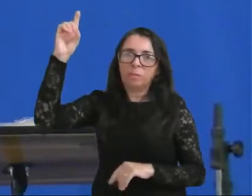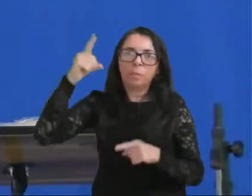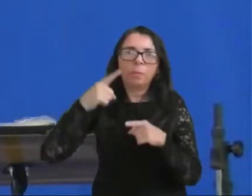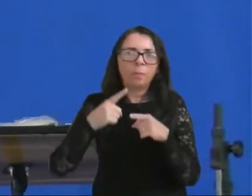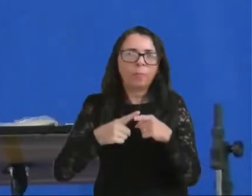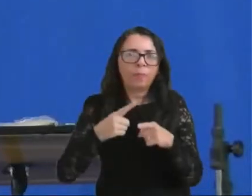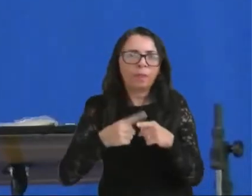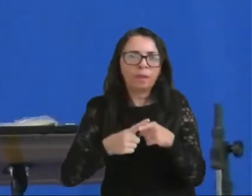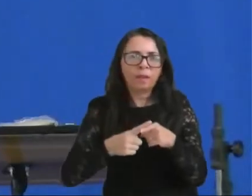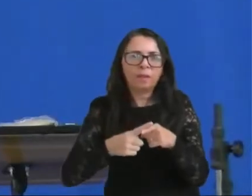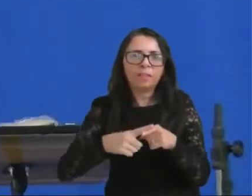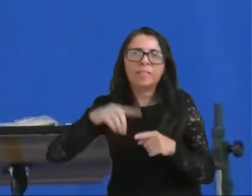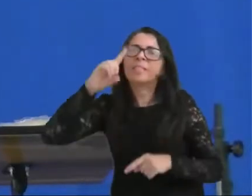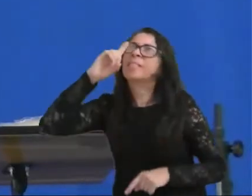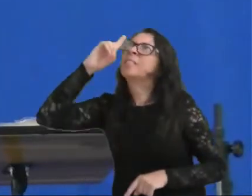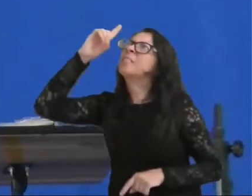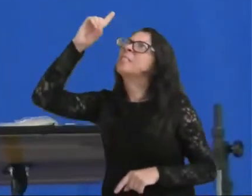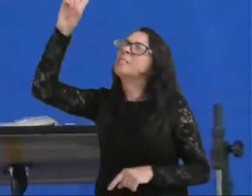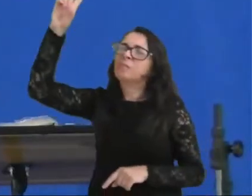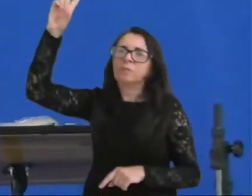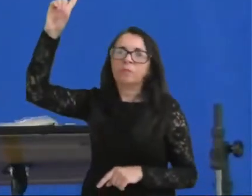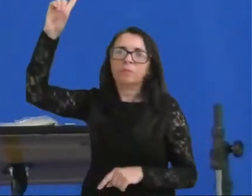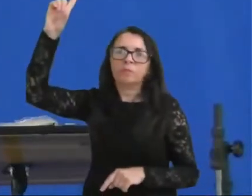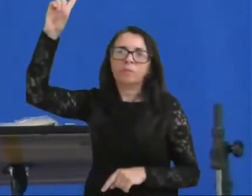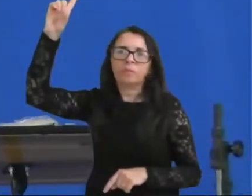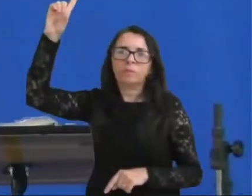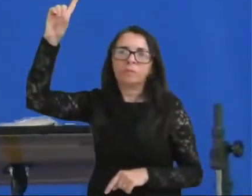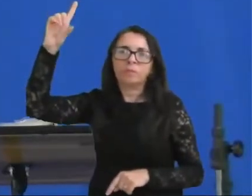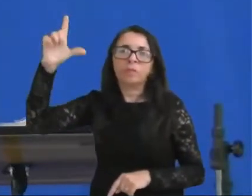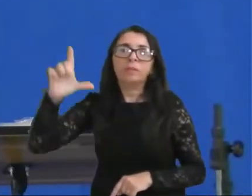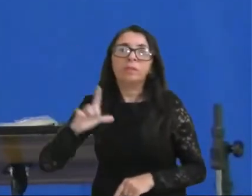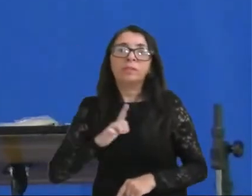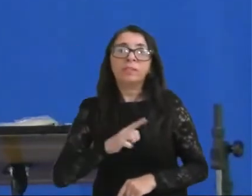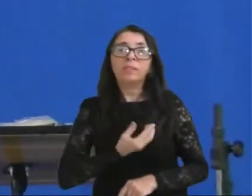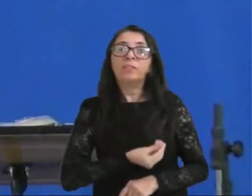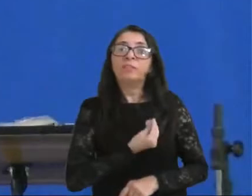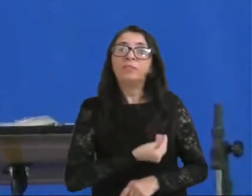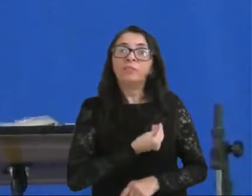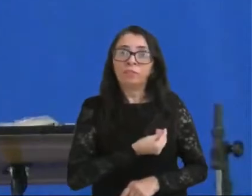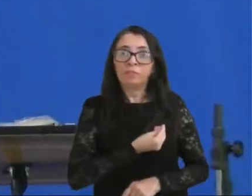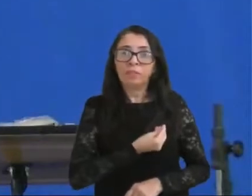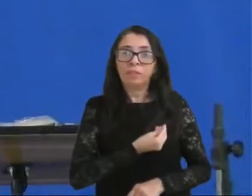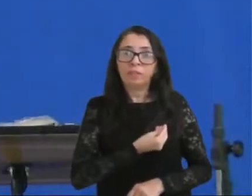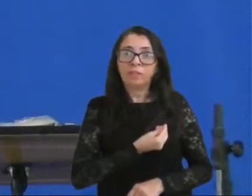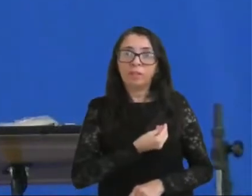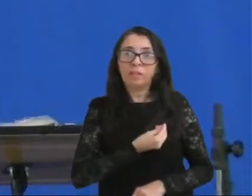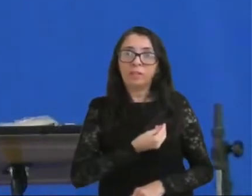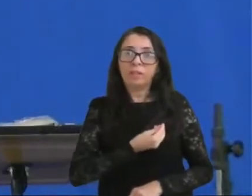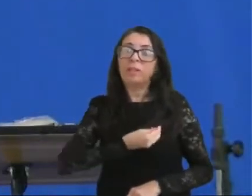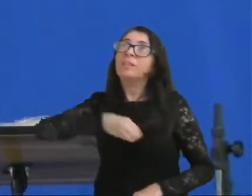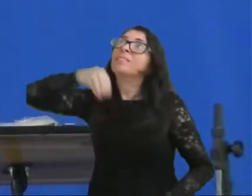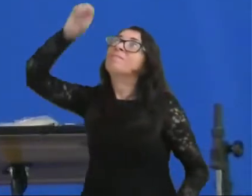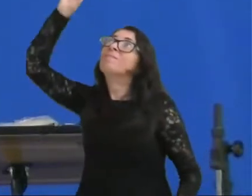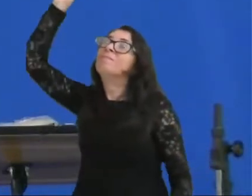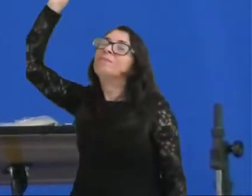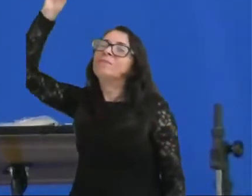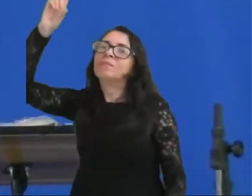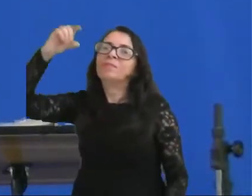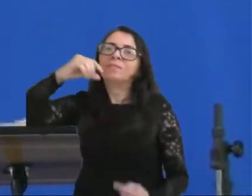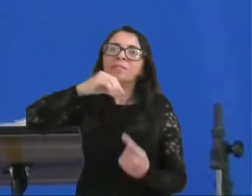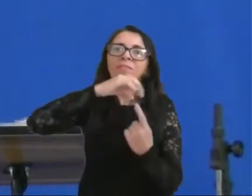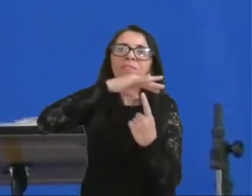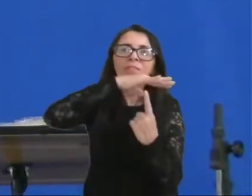um Cristo vivo, está no meio da sua congregação. Um Cristo que está agindo no meio da sua